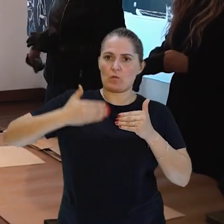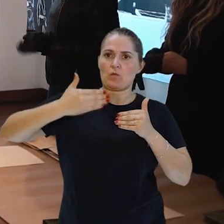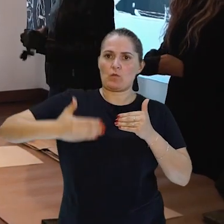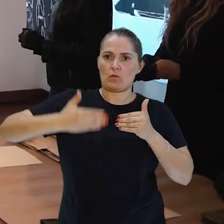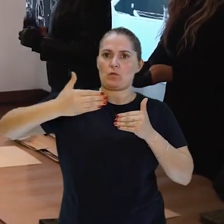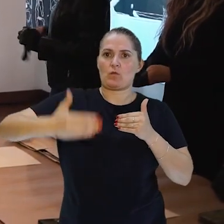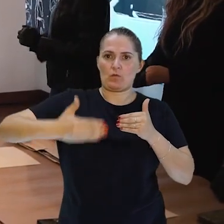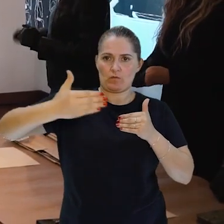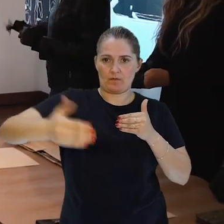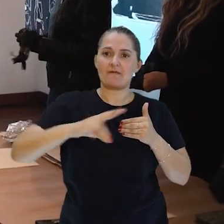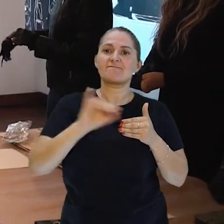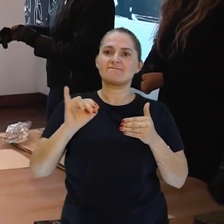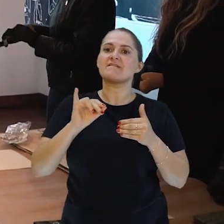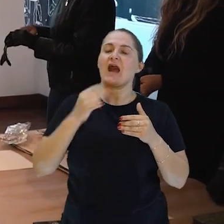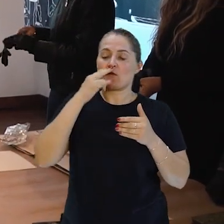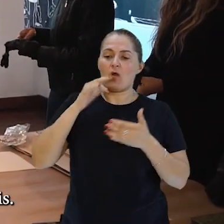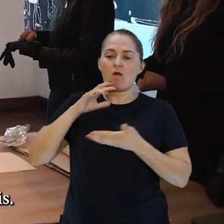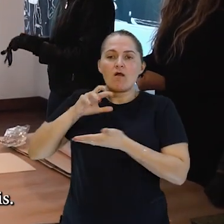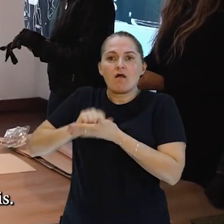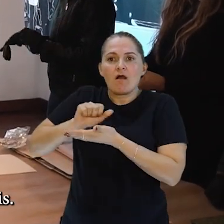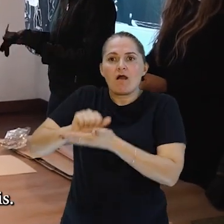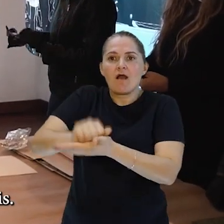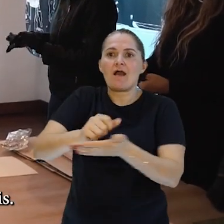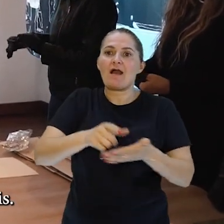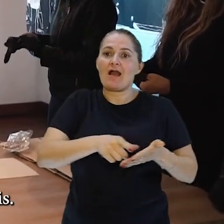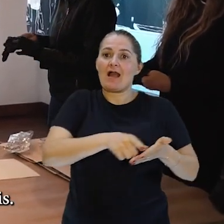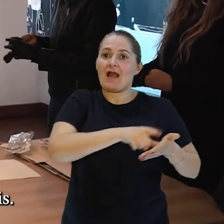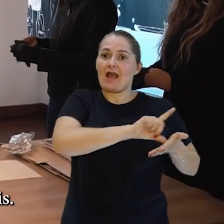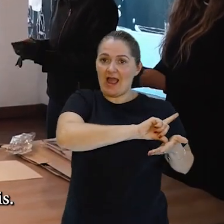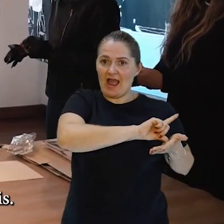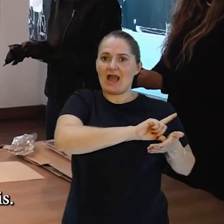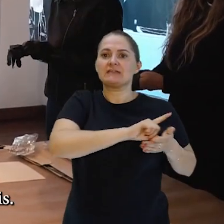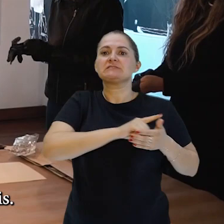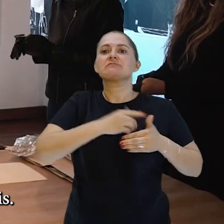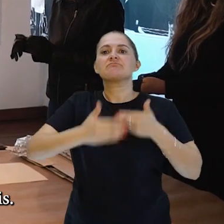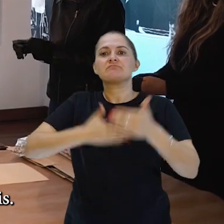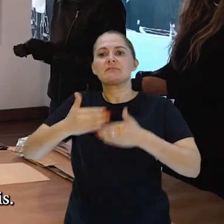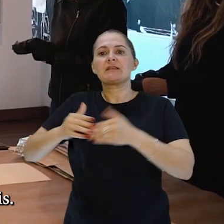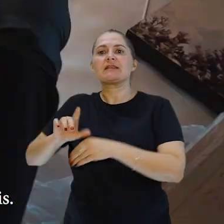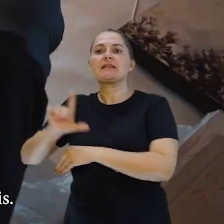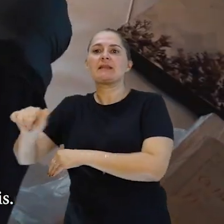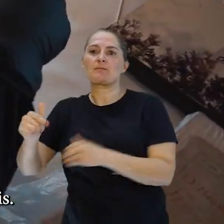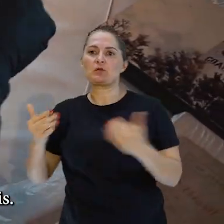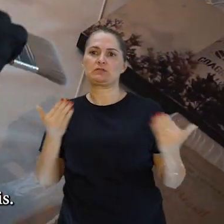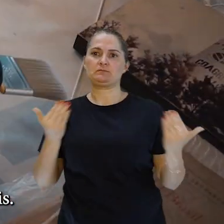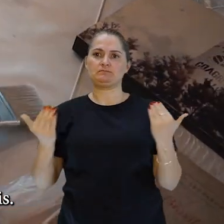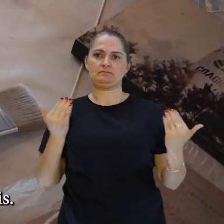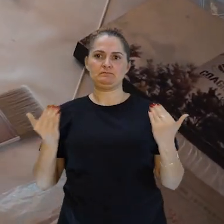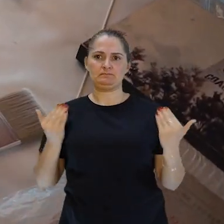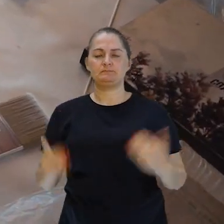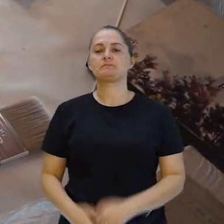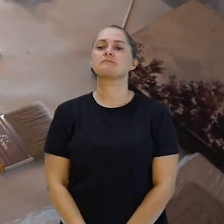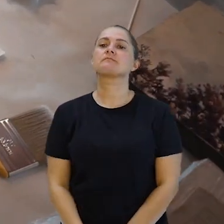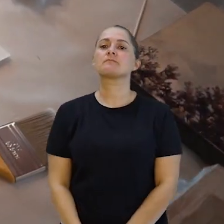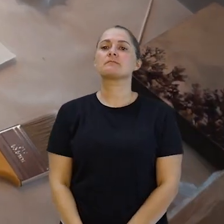trabalhar, tá? Que a gente vai fazendo a documentação do antes, durante e